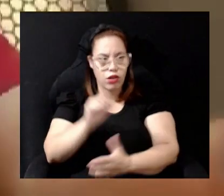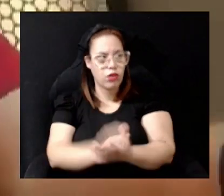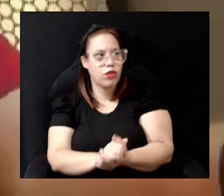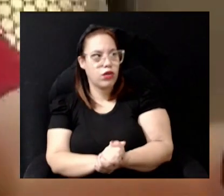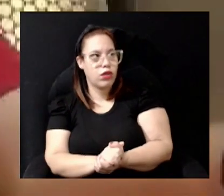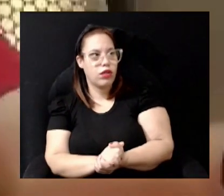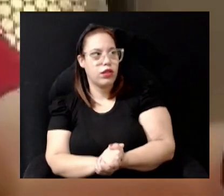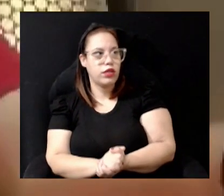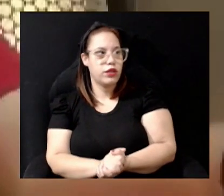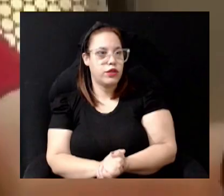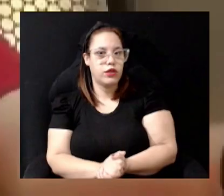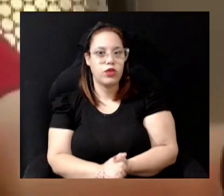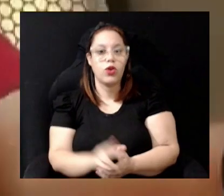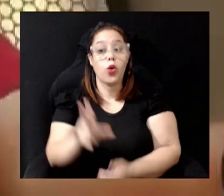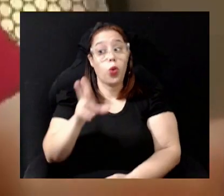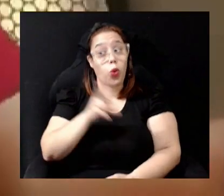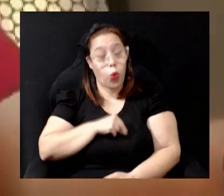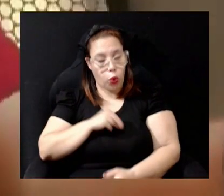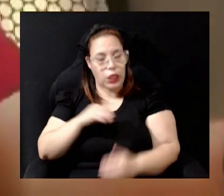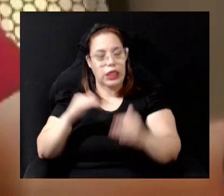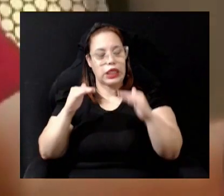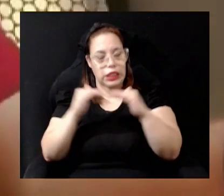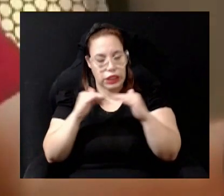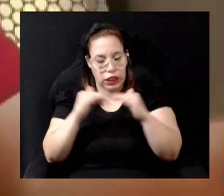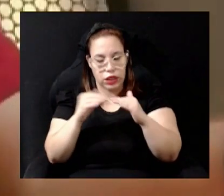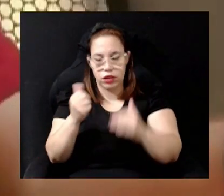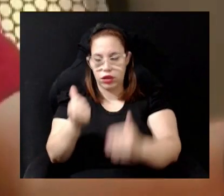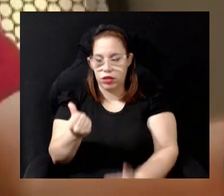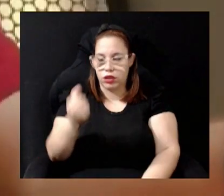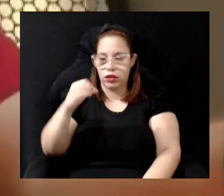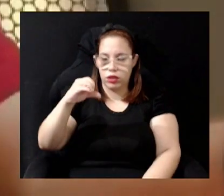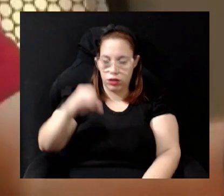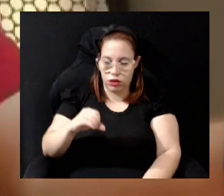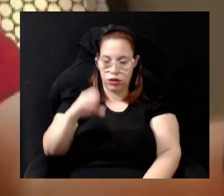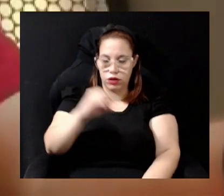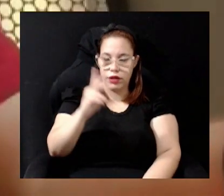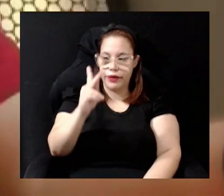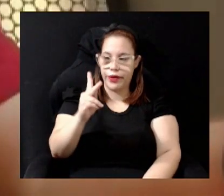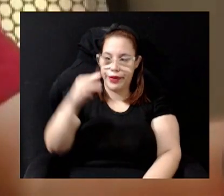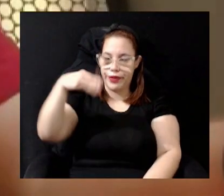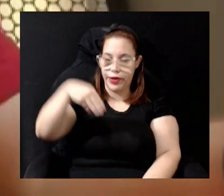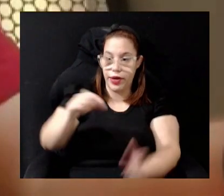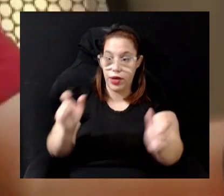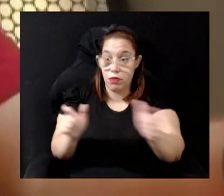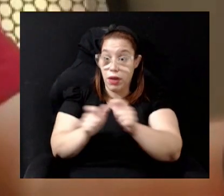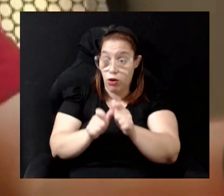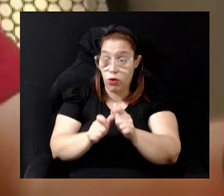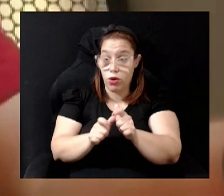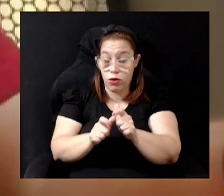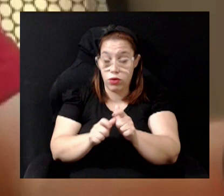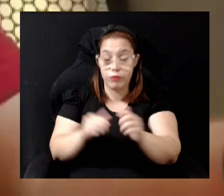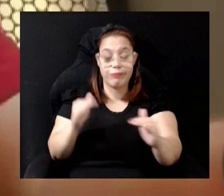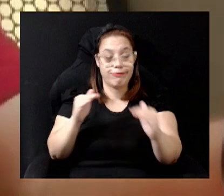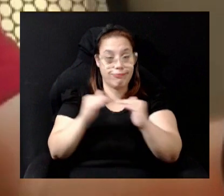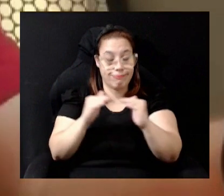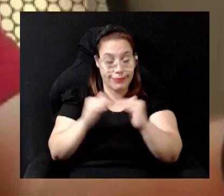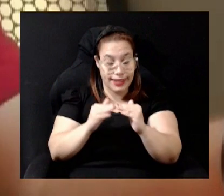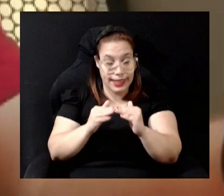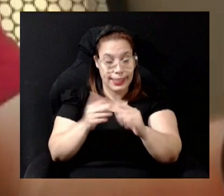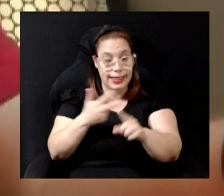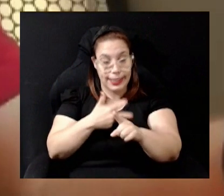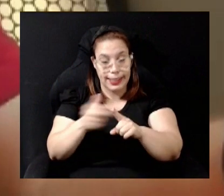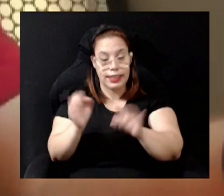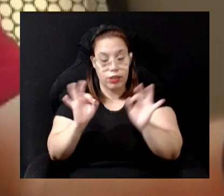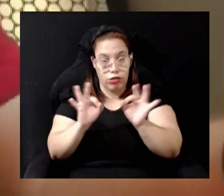Nossa, com certeza. Essa diferença de 100 quilômetros a menos, né? Com certeza favoreceu uma destruição